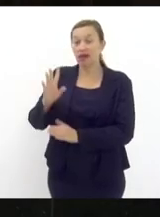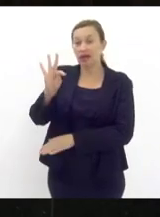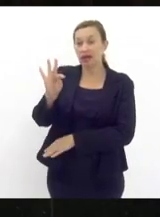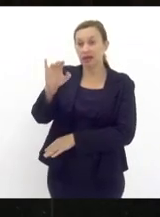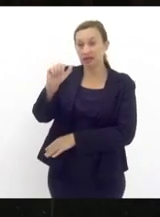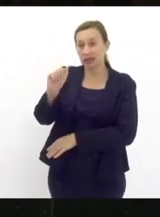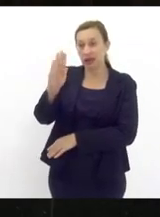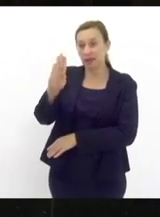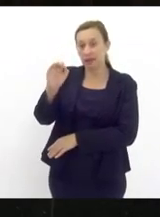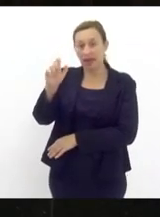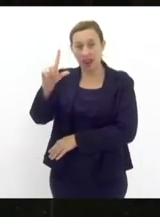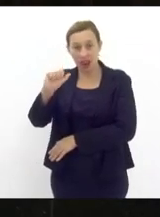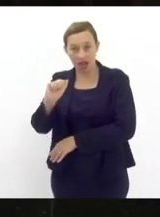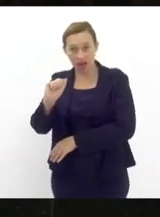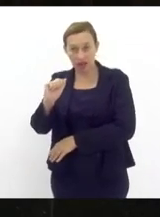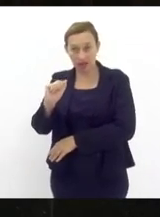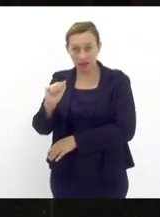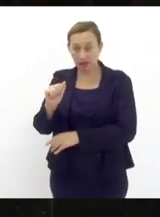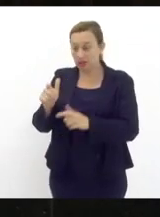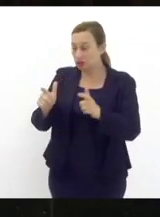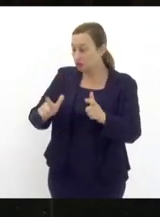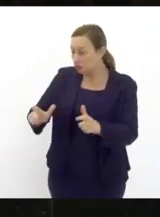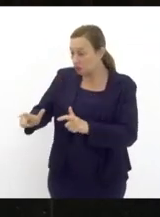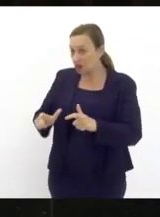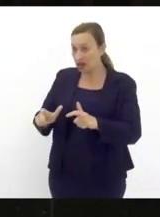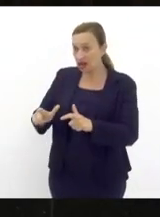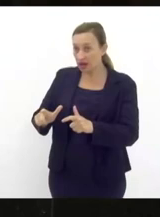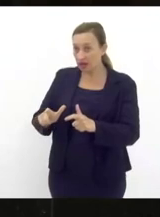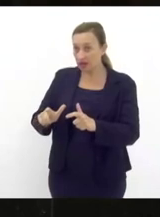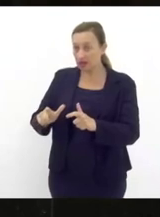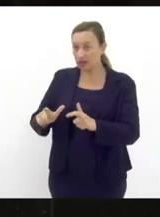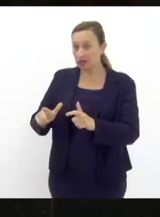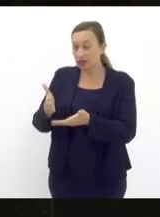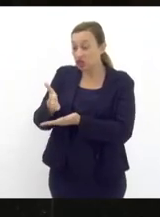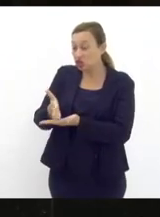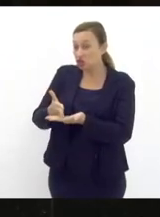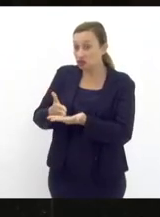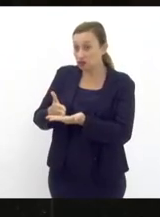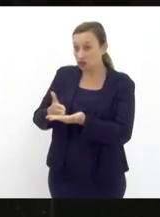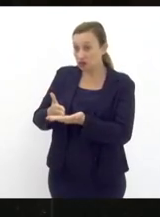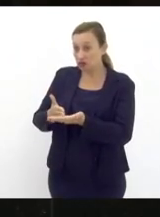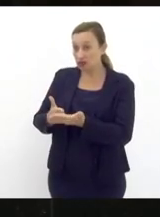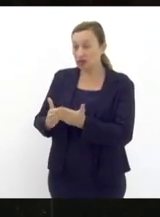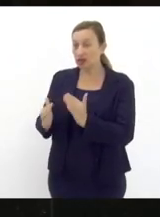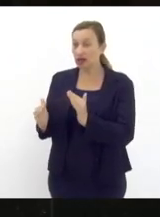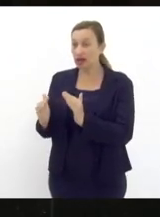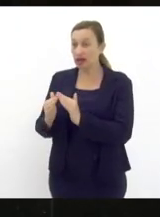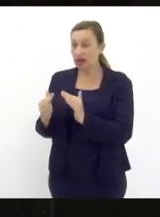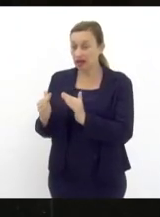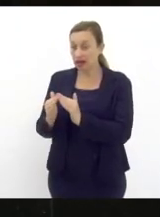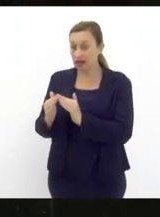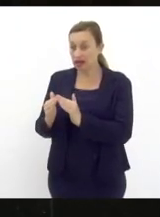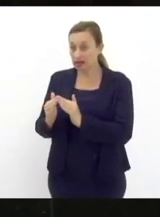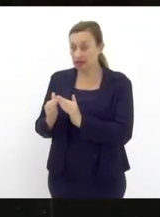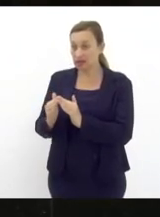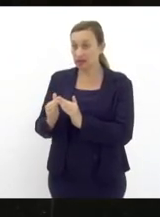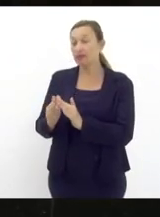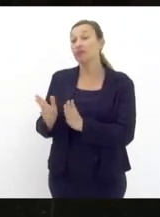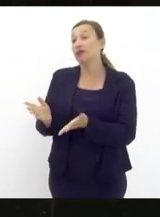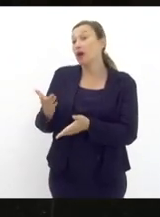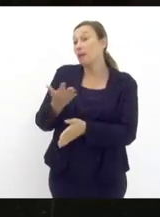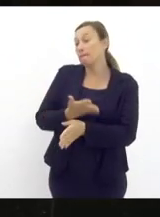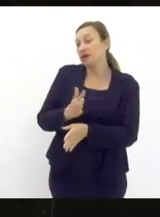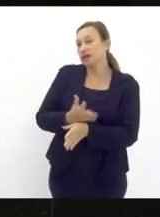em residências multifamiliares que dividem o mesmo hidrômetro práticas Ilegais